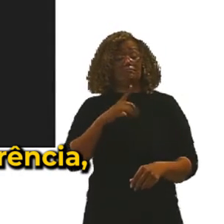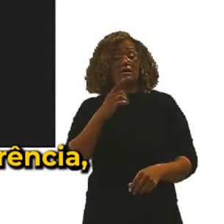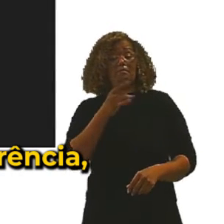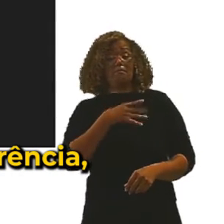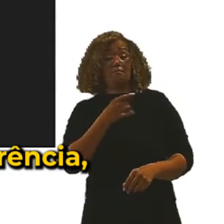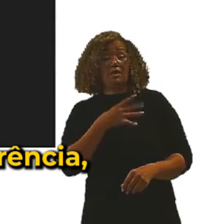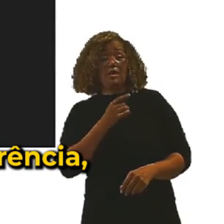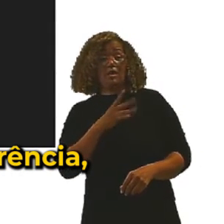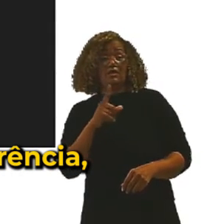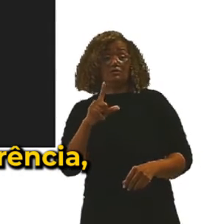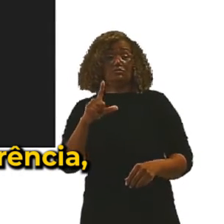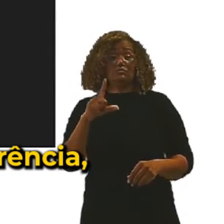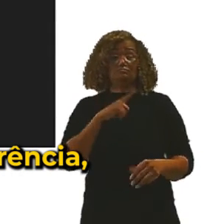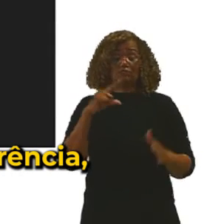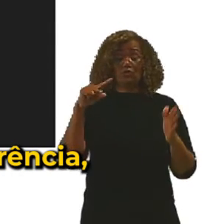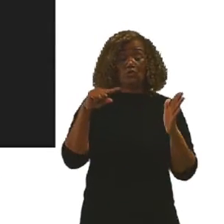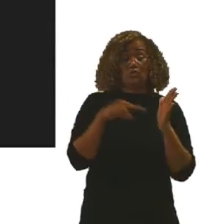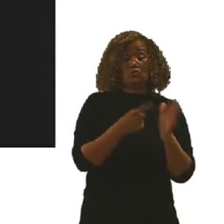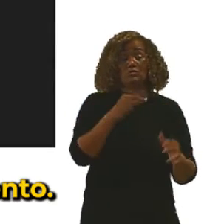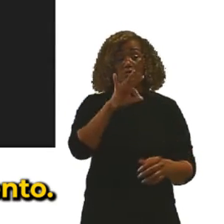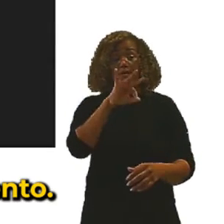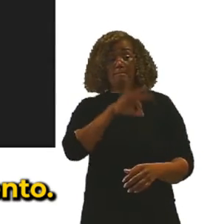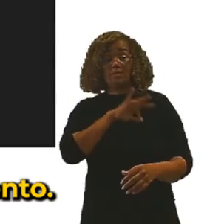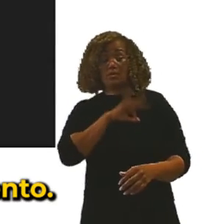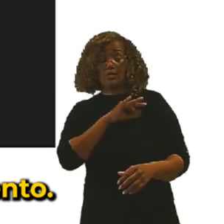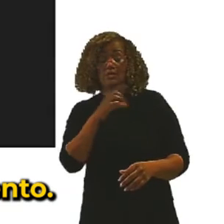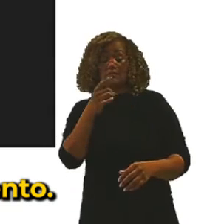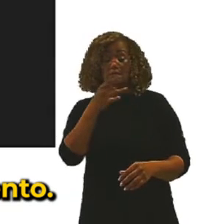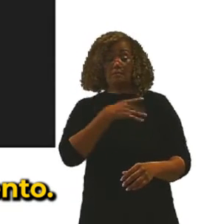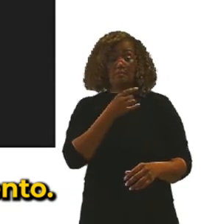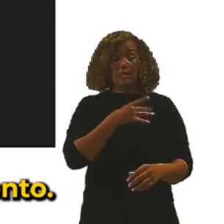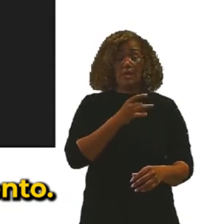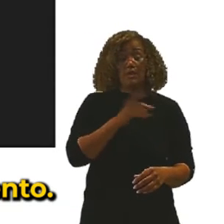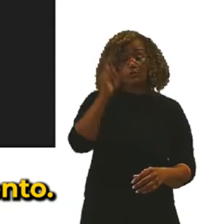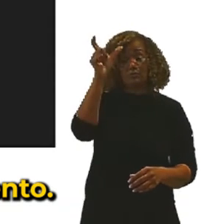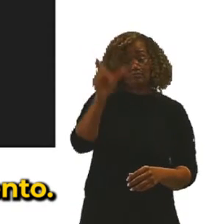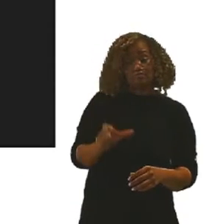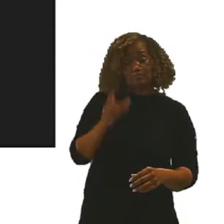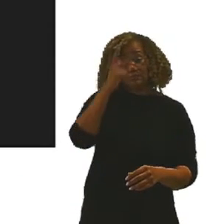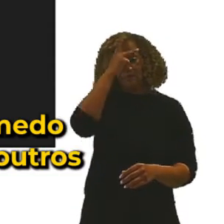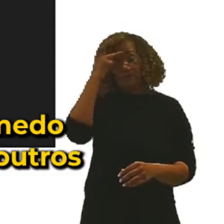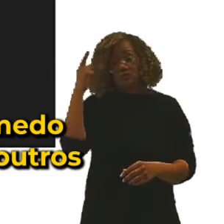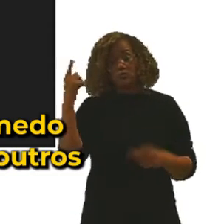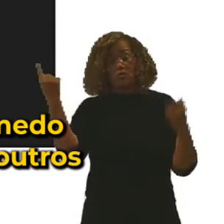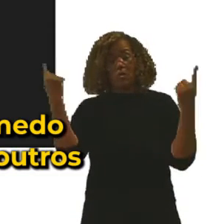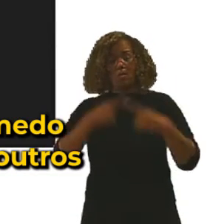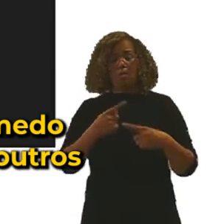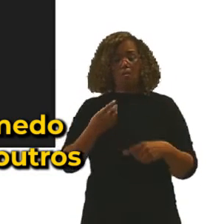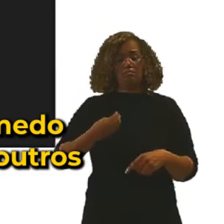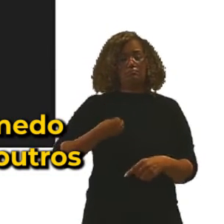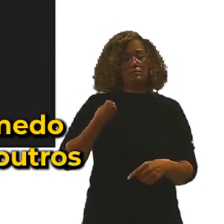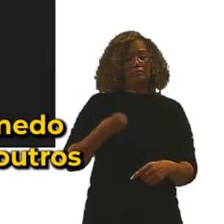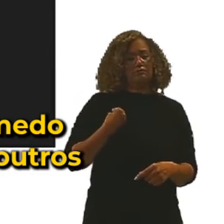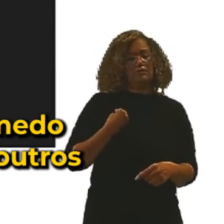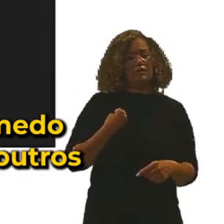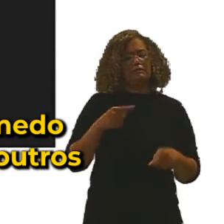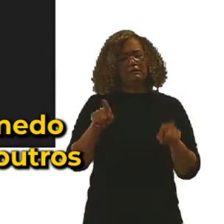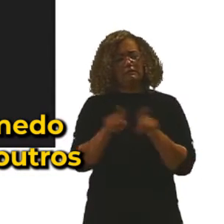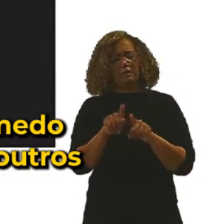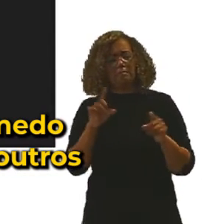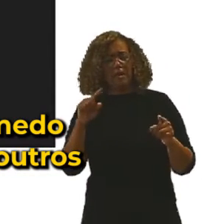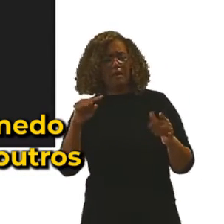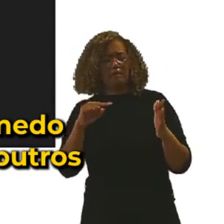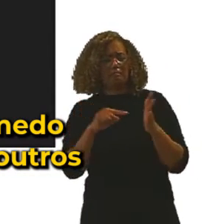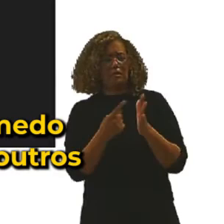de ocorrência, de denunciar a violência, medo do agressor, é o principal fundamento. Ao lado de dependência econômica, de